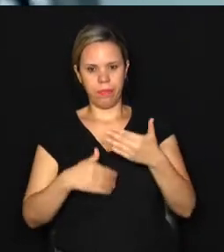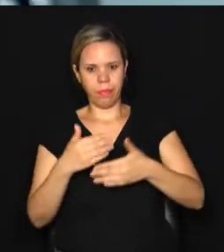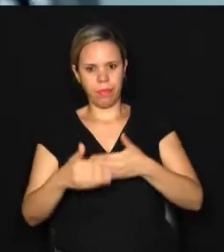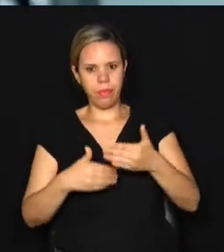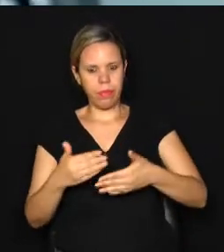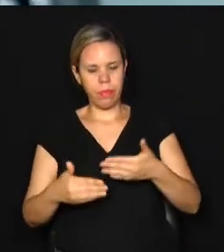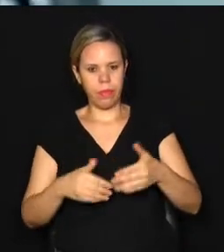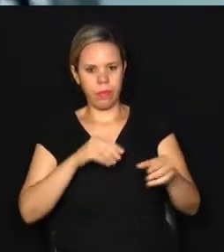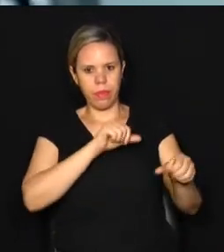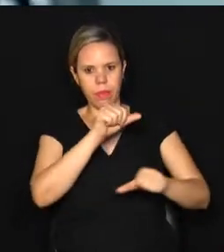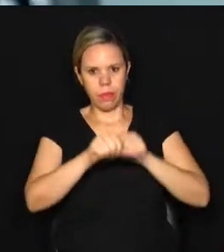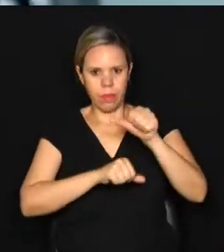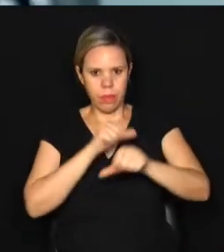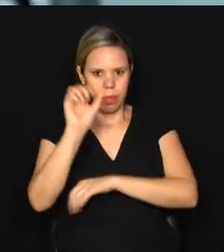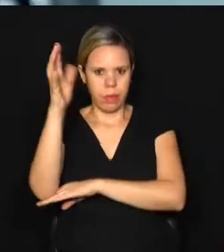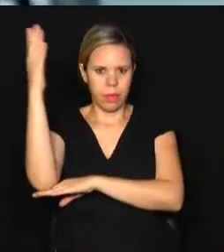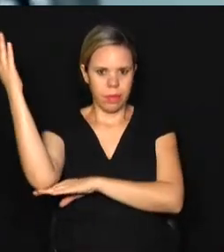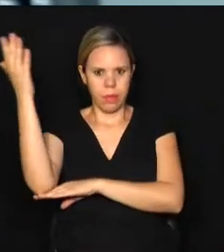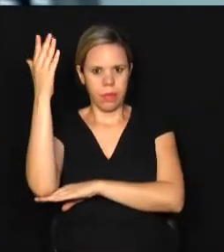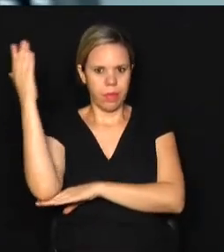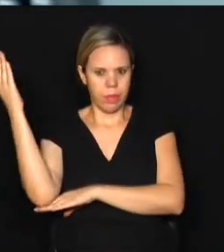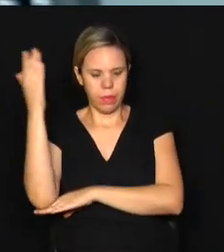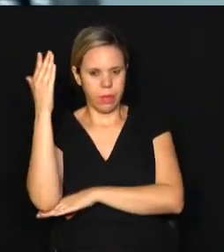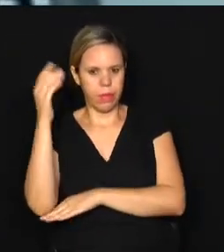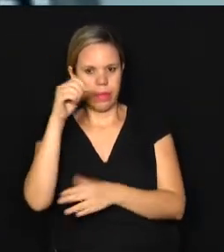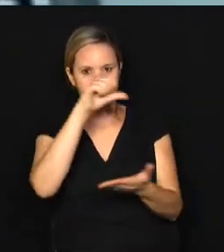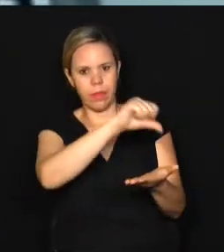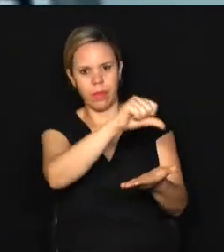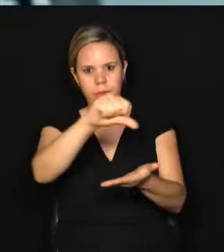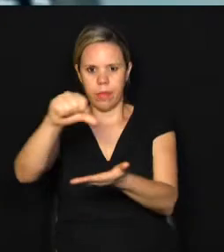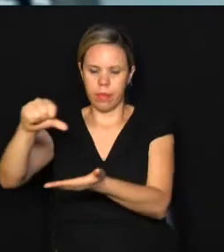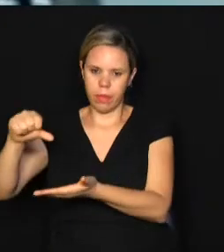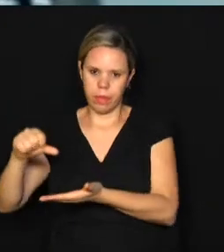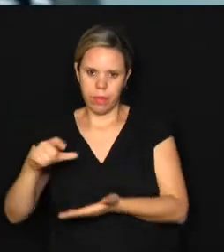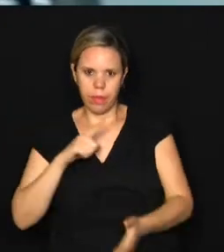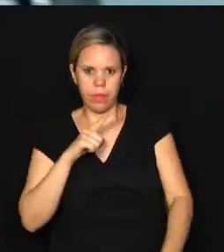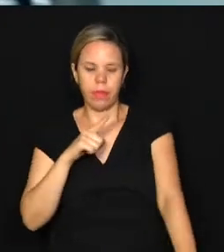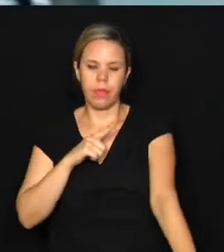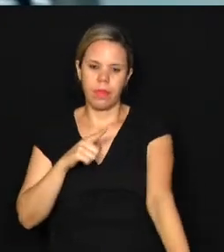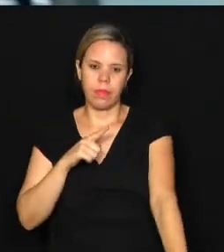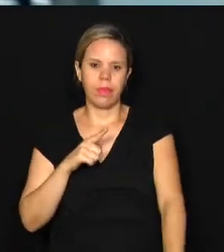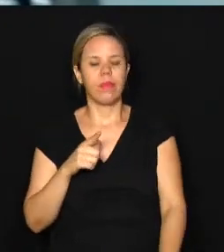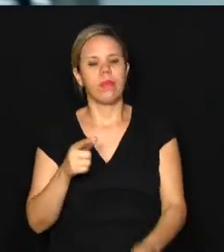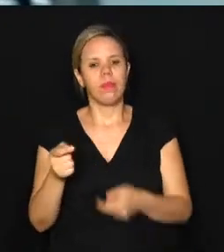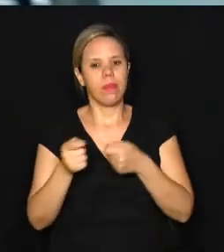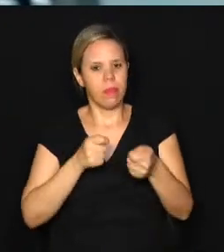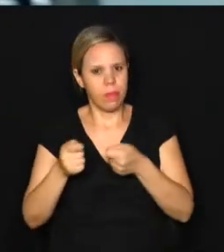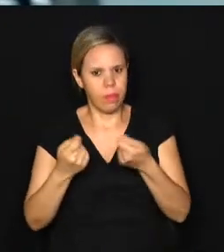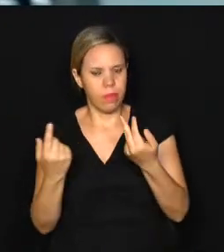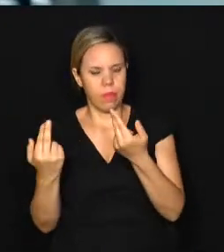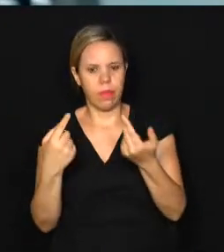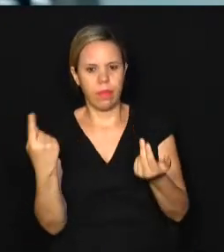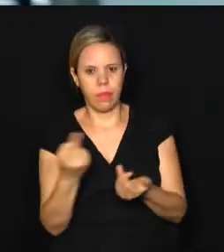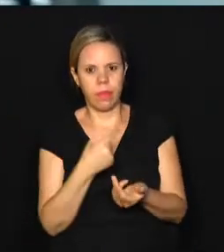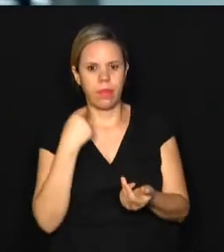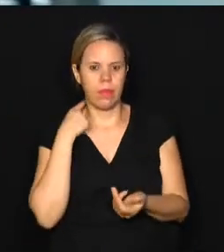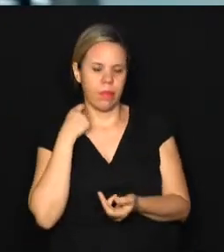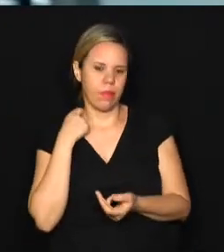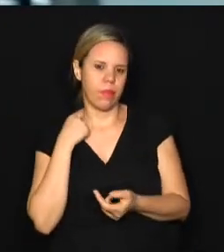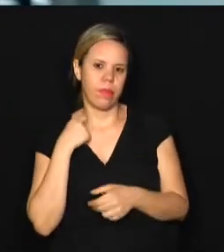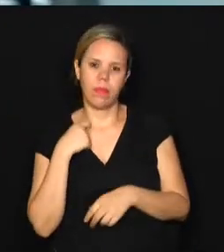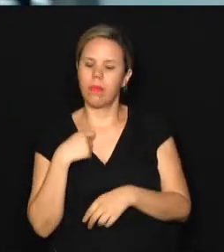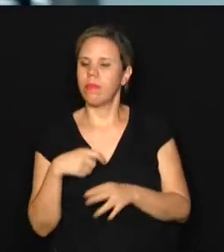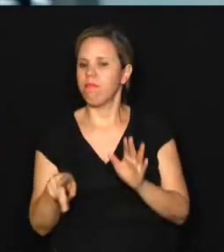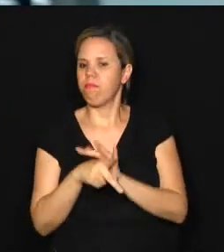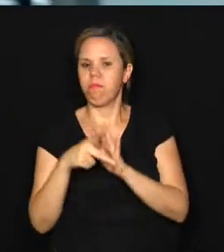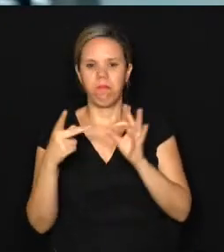com as mudanças climáticas, regiões e áreas que têm esse ecossistema equilibrado que nem o nosso, é um